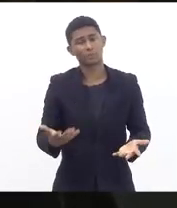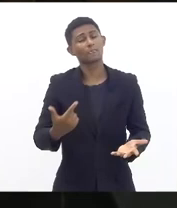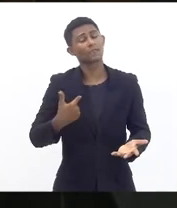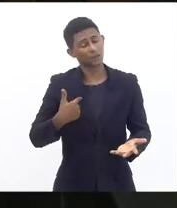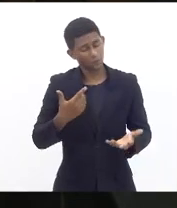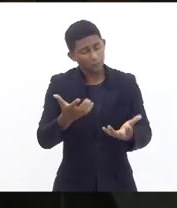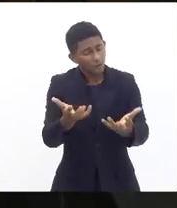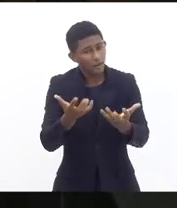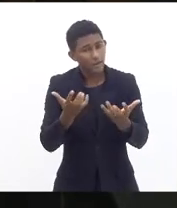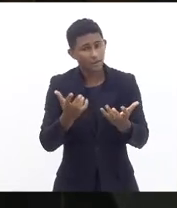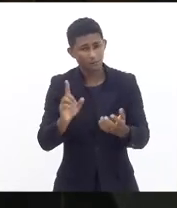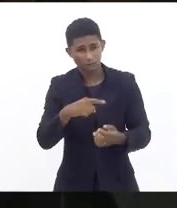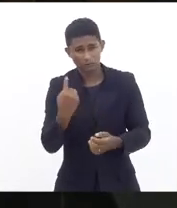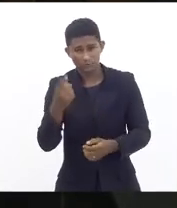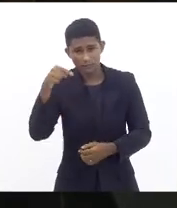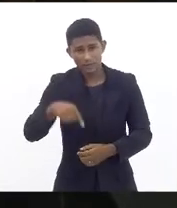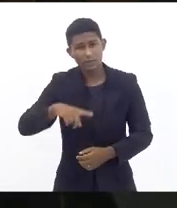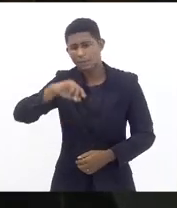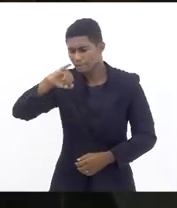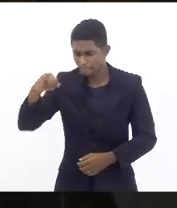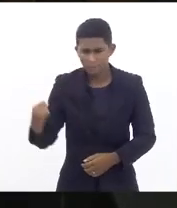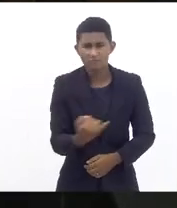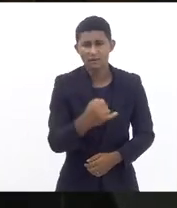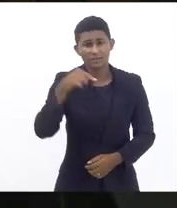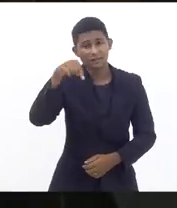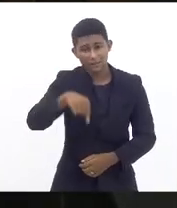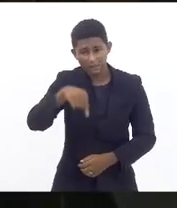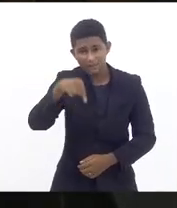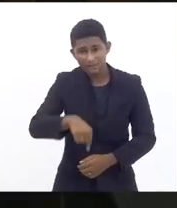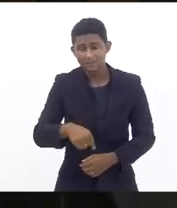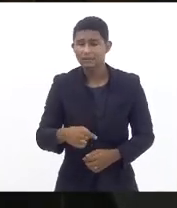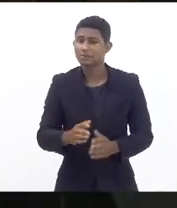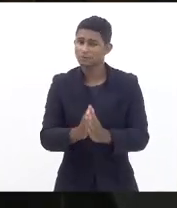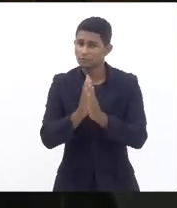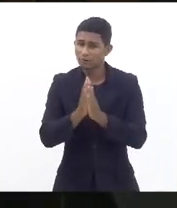esses meses ainda de mandato para a gente